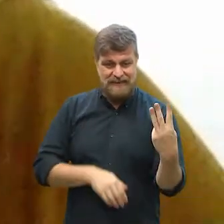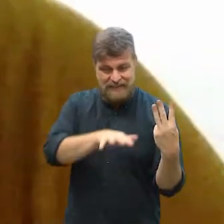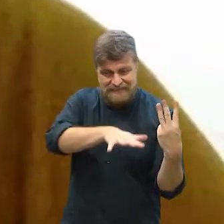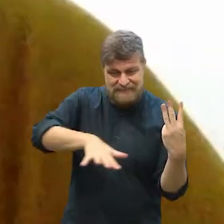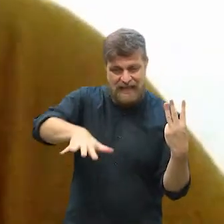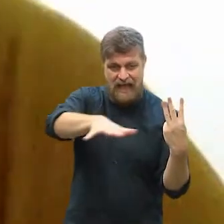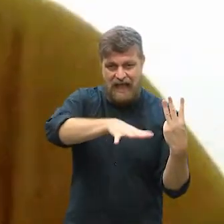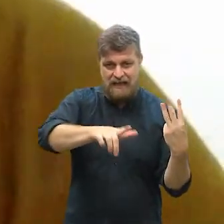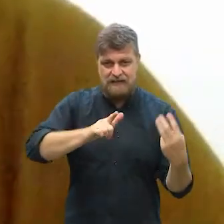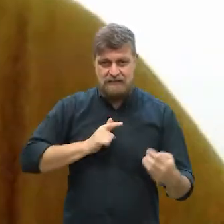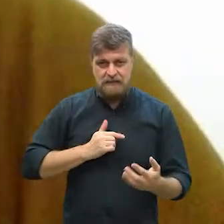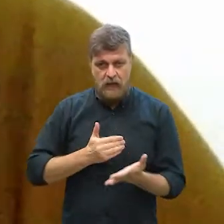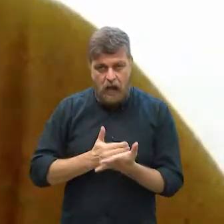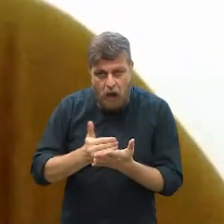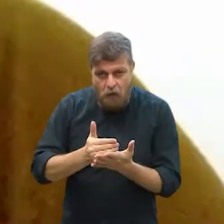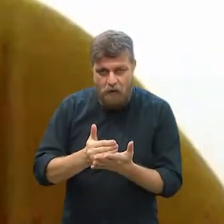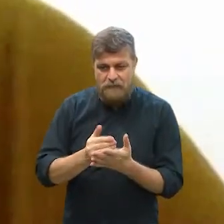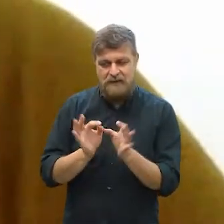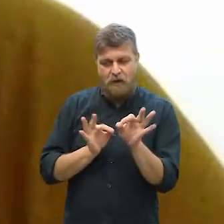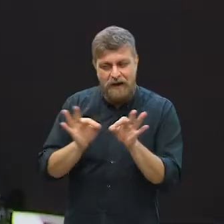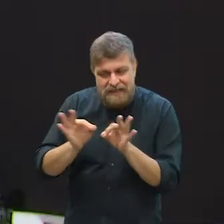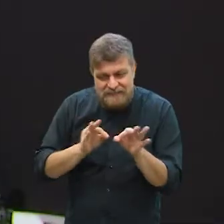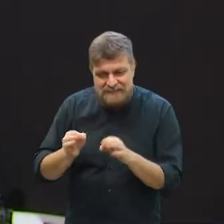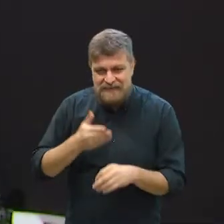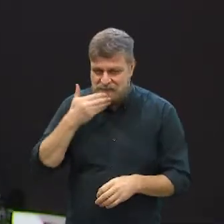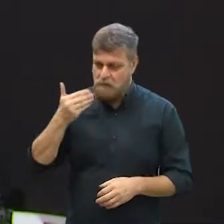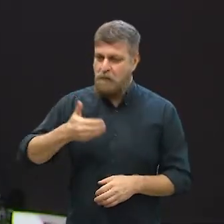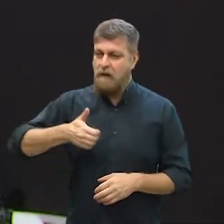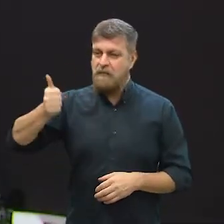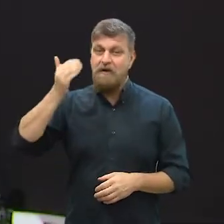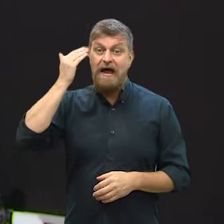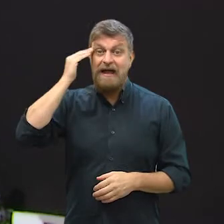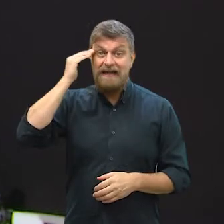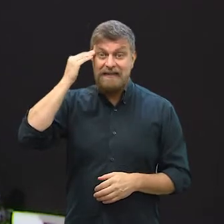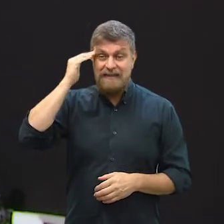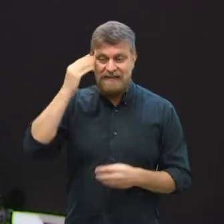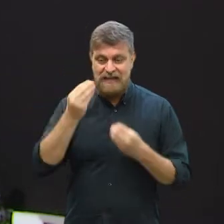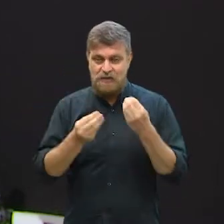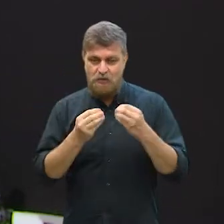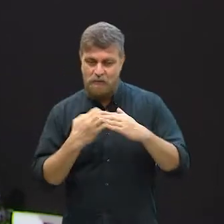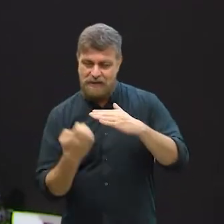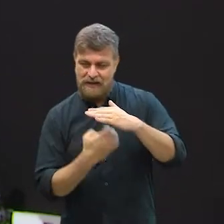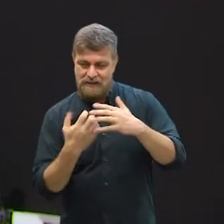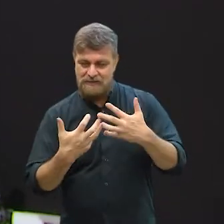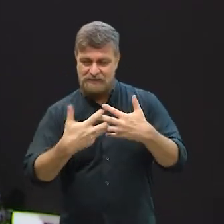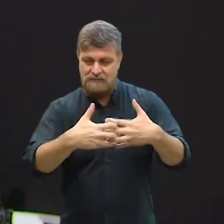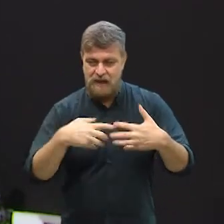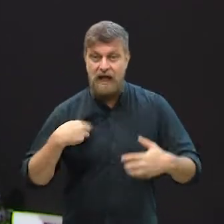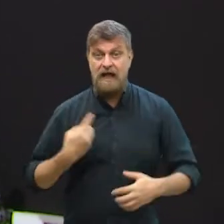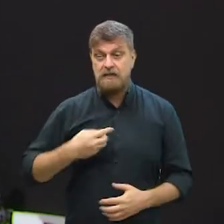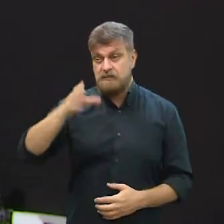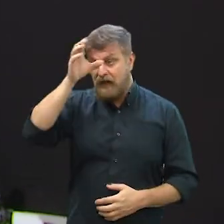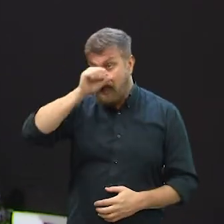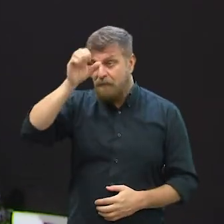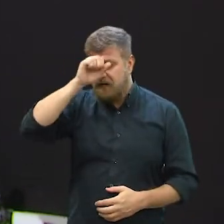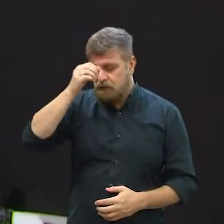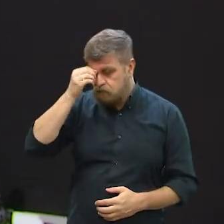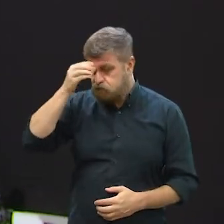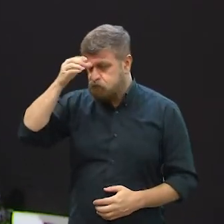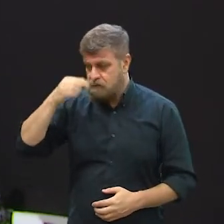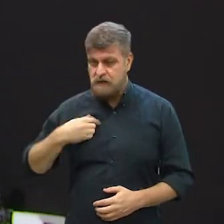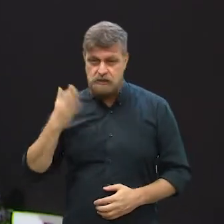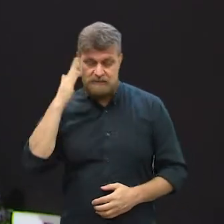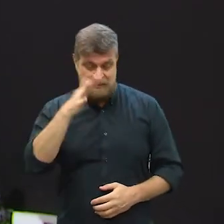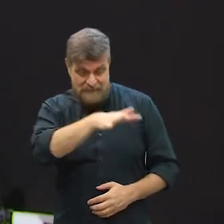Então, a gente já entra com um pouco mais organizadas, né, um pouco mais entendendo como que vai funcionar esse negócio, porque a gente aprendeu muito também, né? A gente sabia